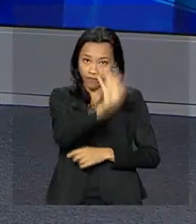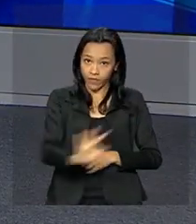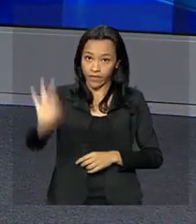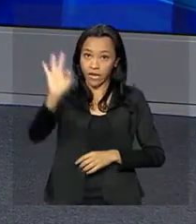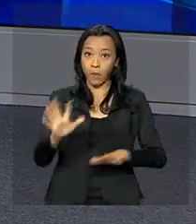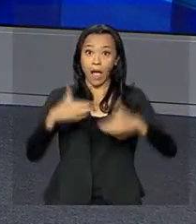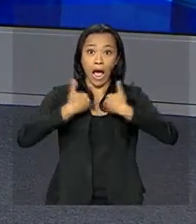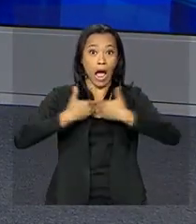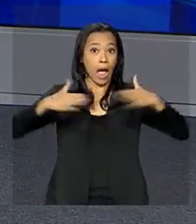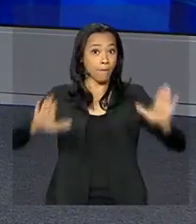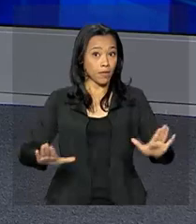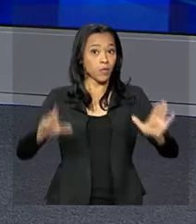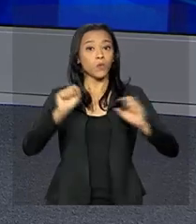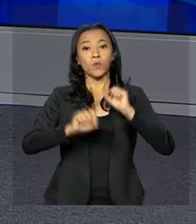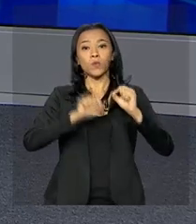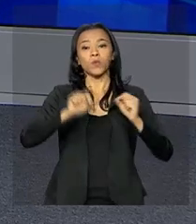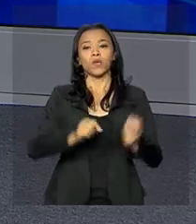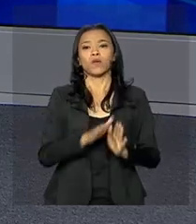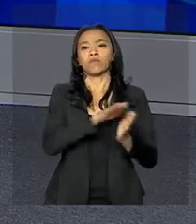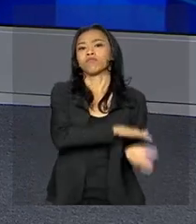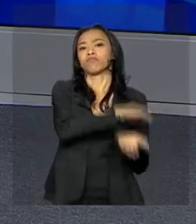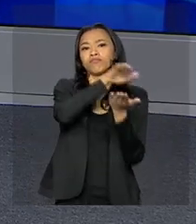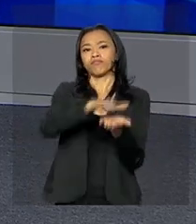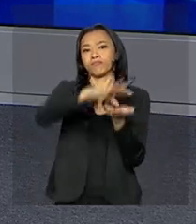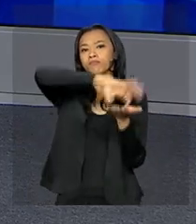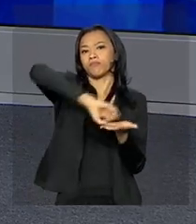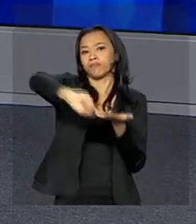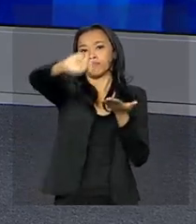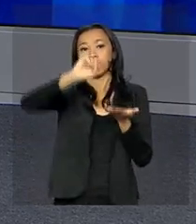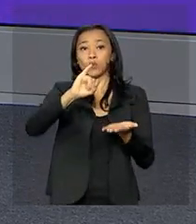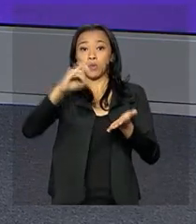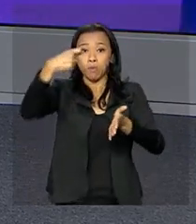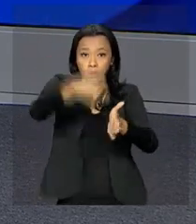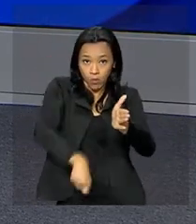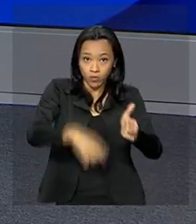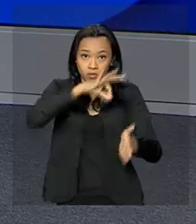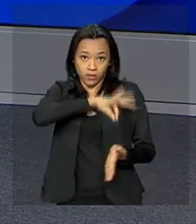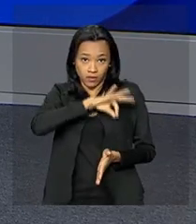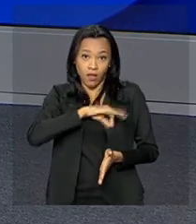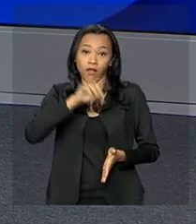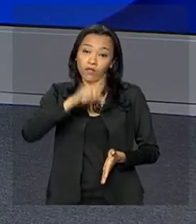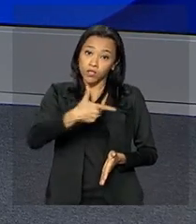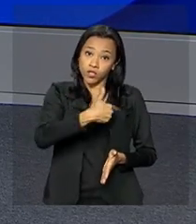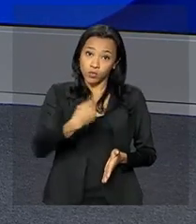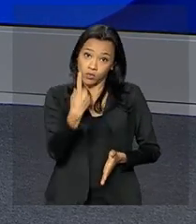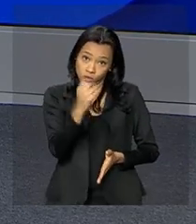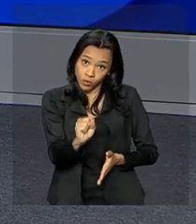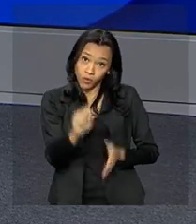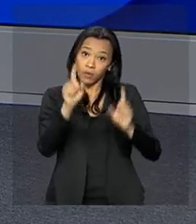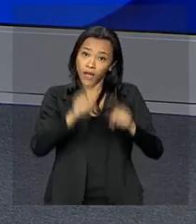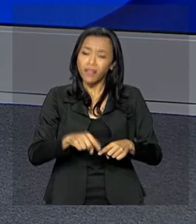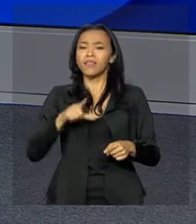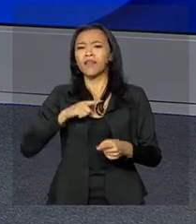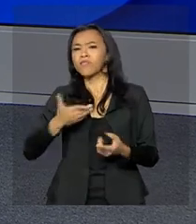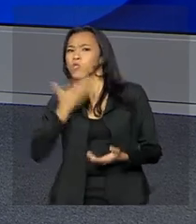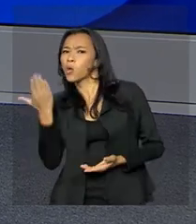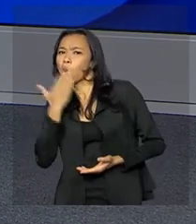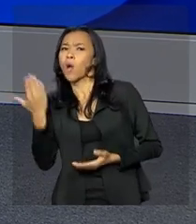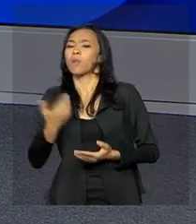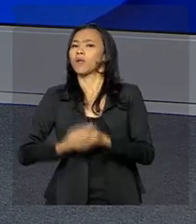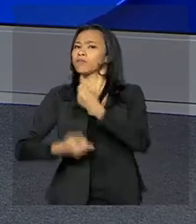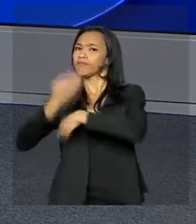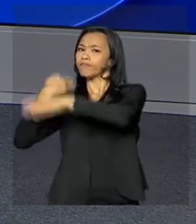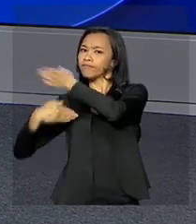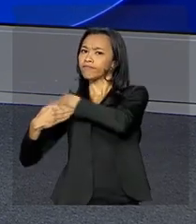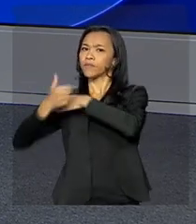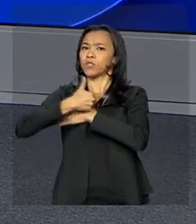quarto lote das restituições do Imposto de Renda de 2018. Este lote inclui também restituições residuais de 2008